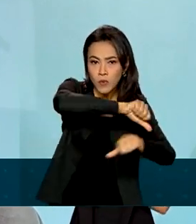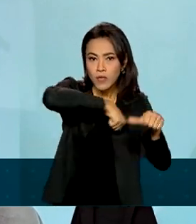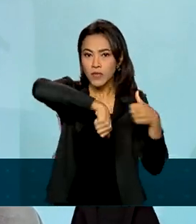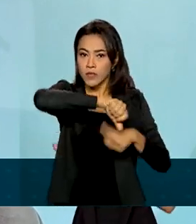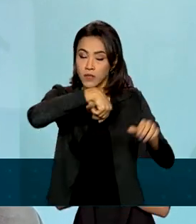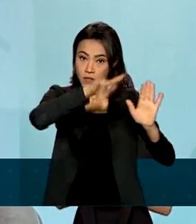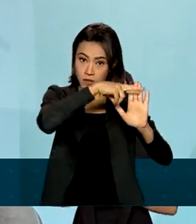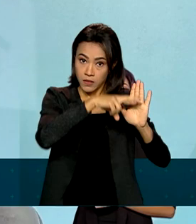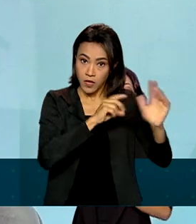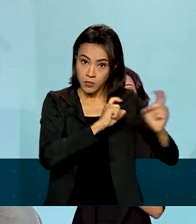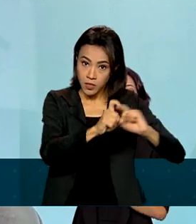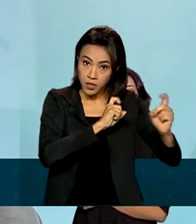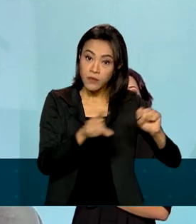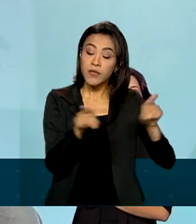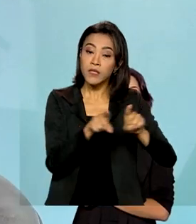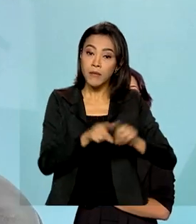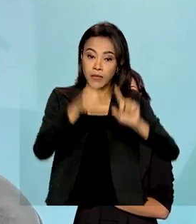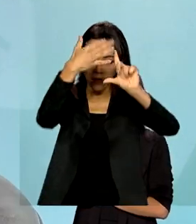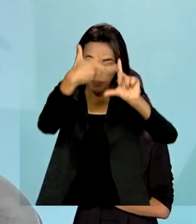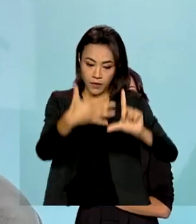e da plataforma gov.br.